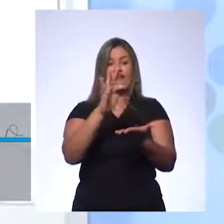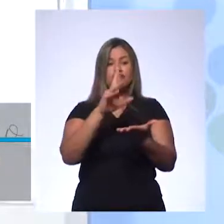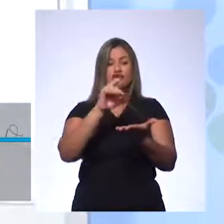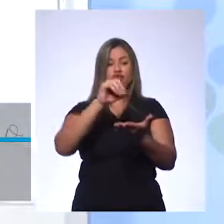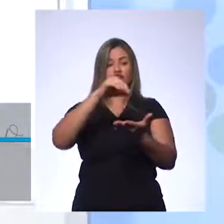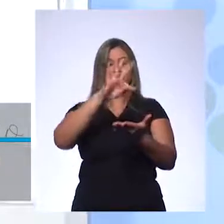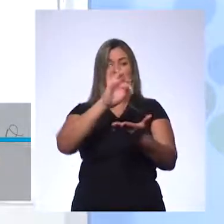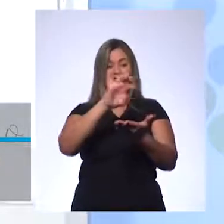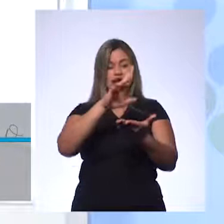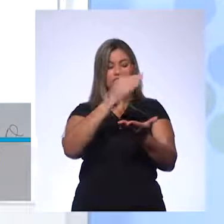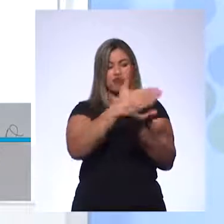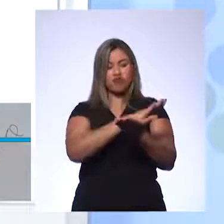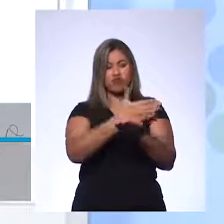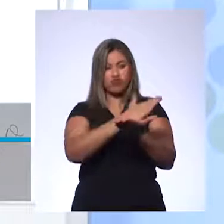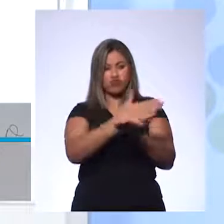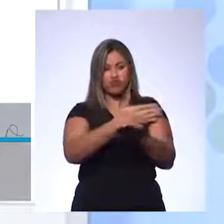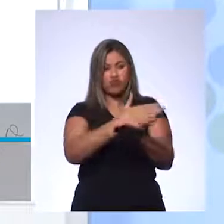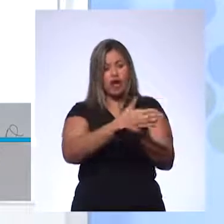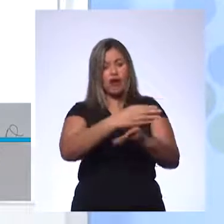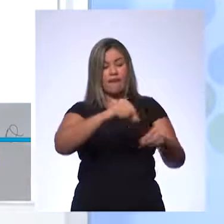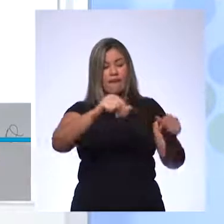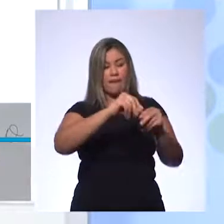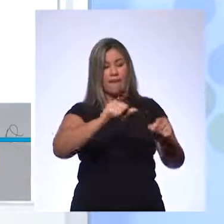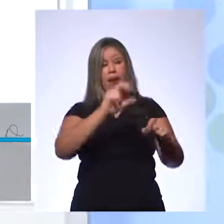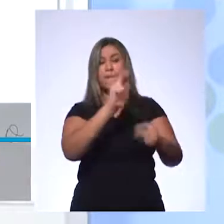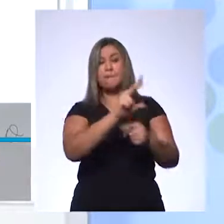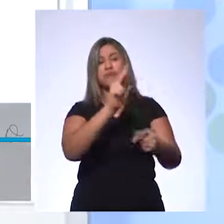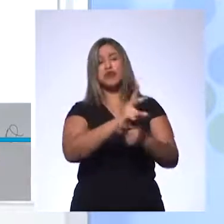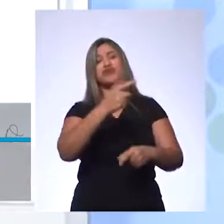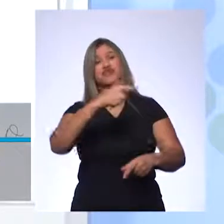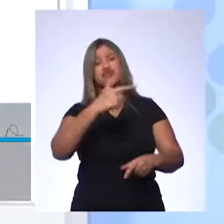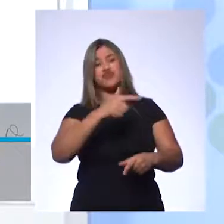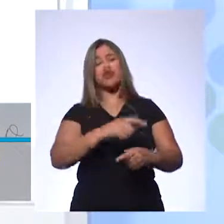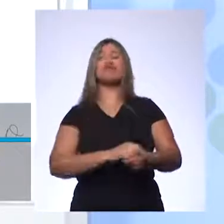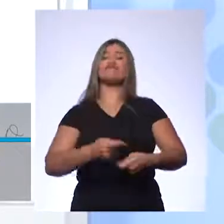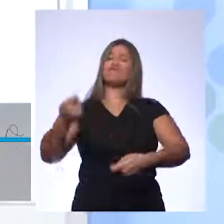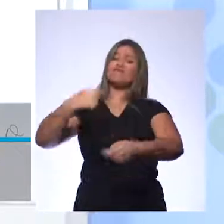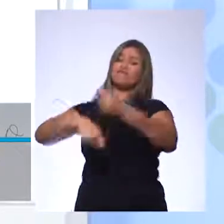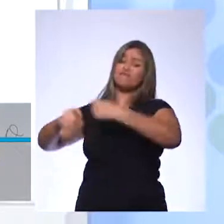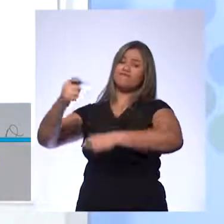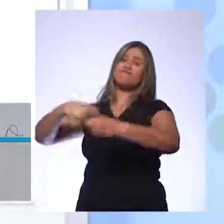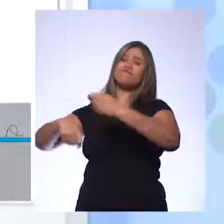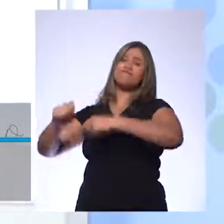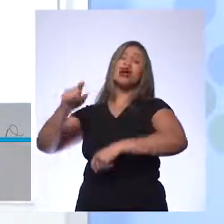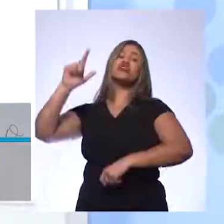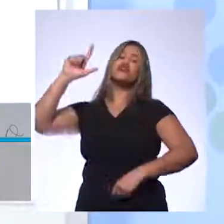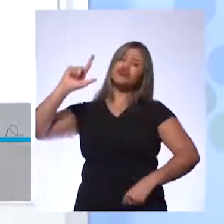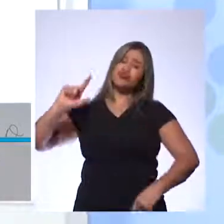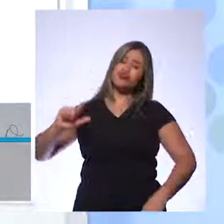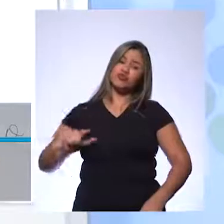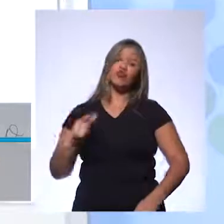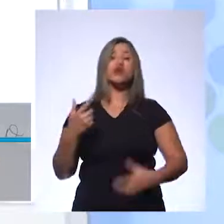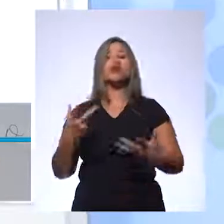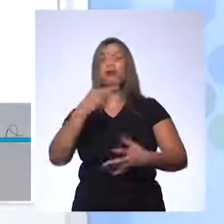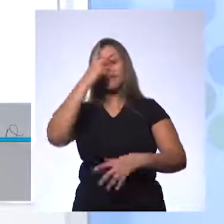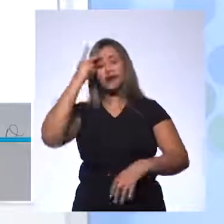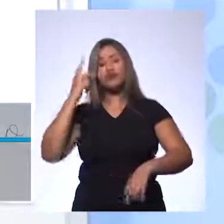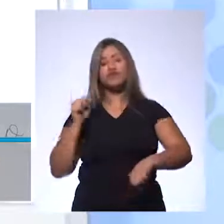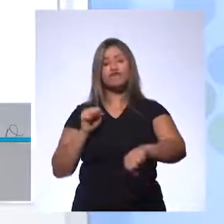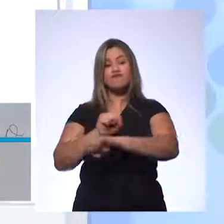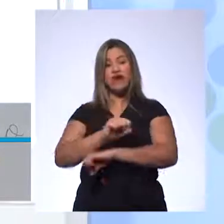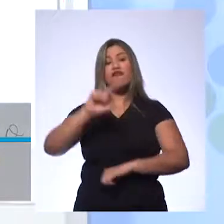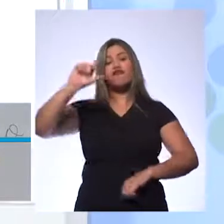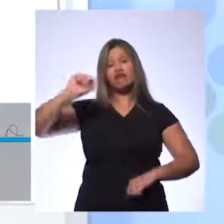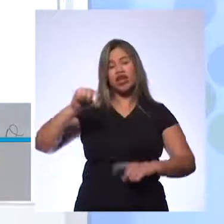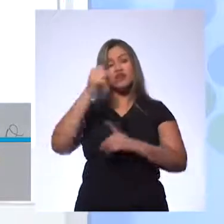pessoas trabalhando ali comercializando produzindo estão os cravistas também quando ele começa a cair também vai